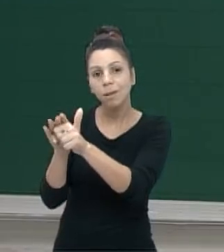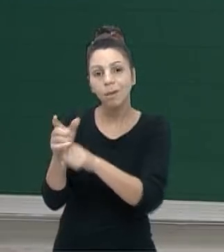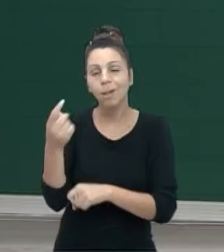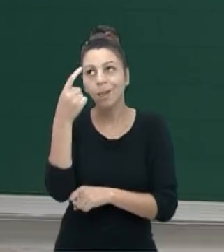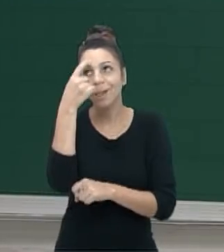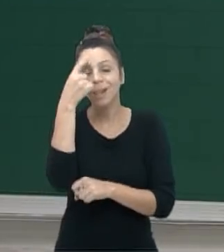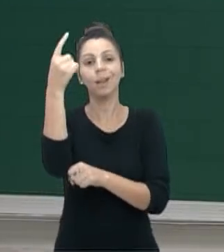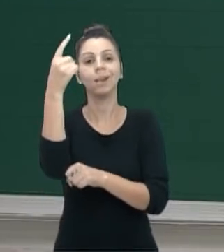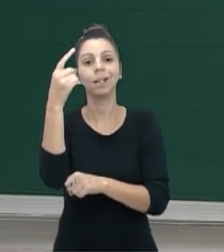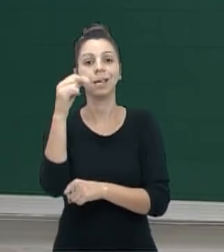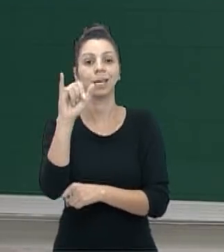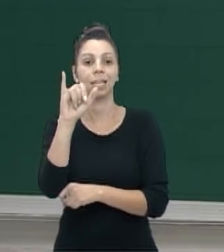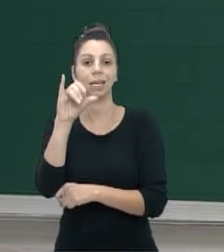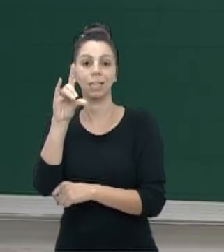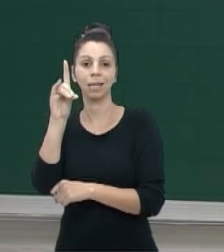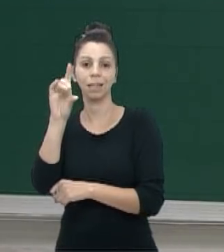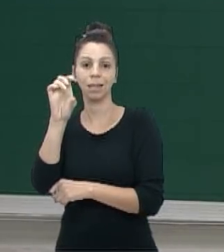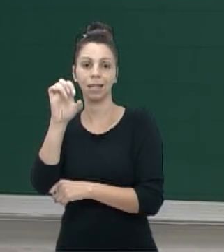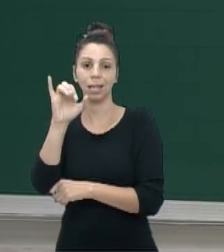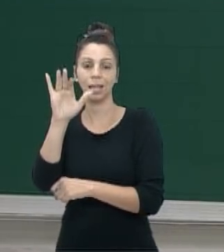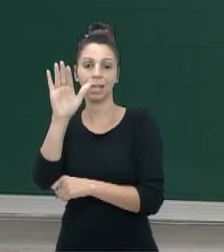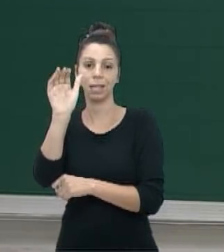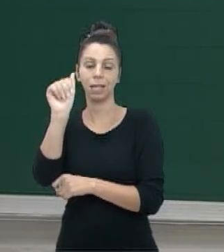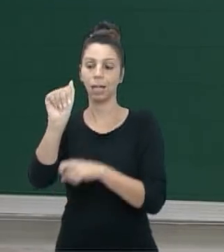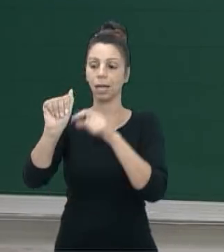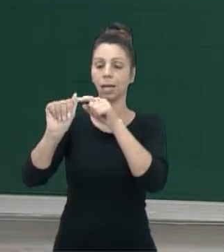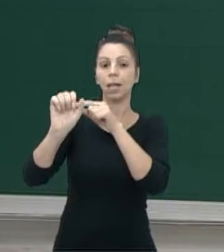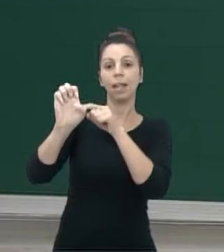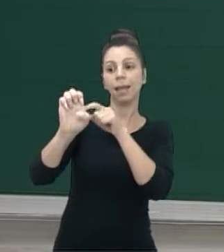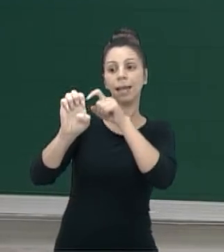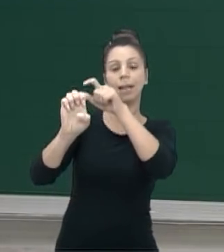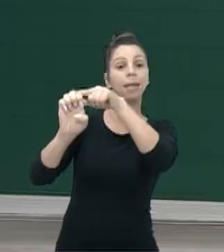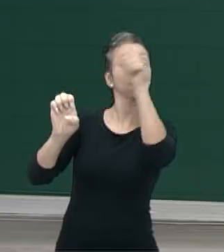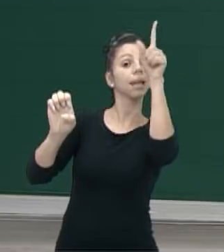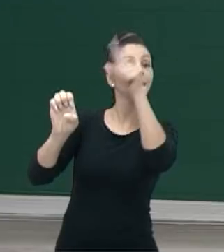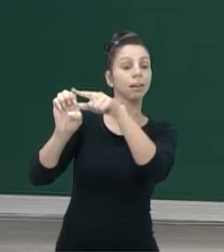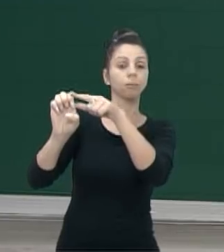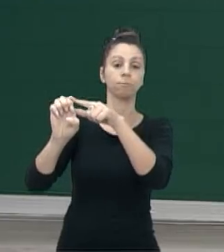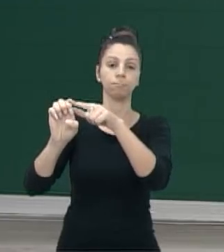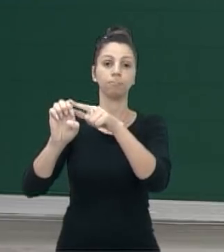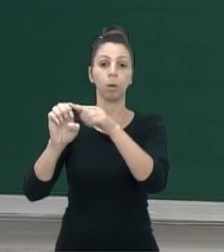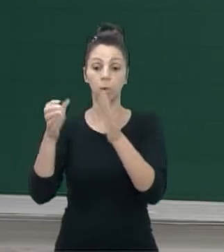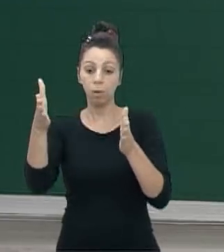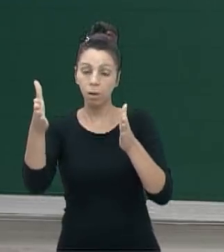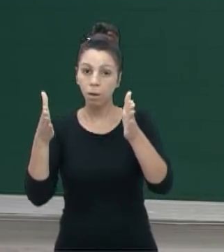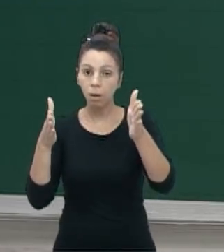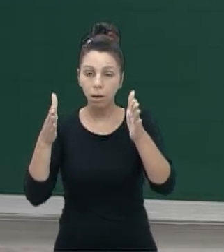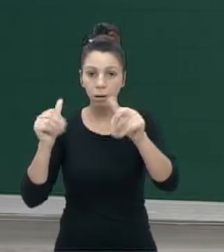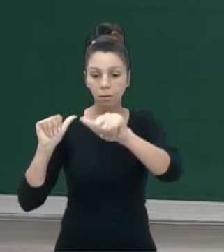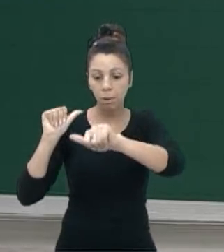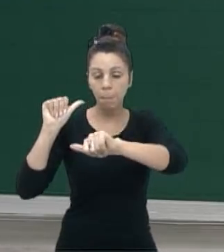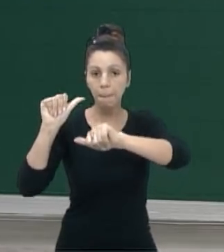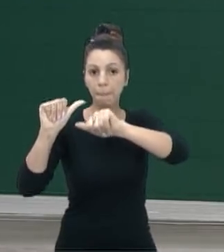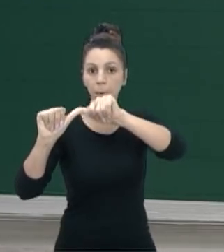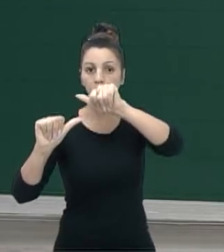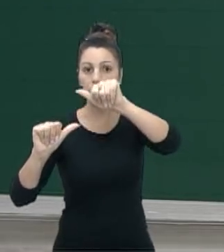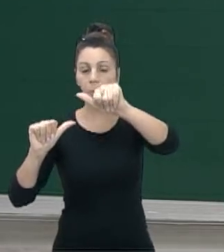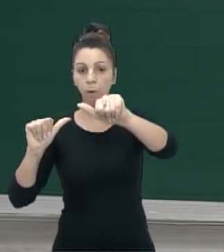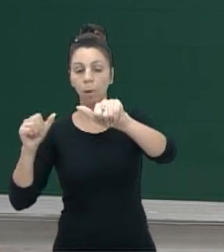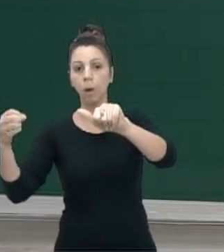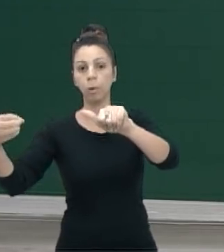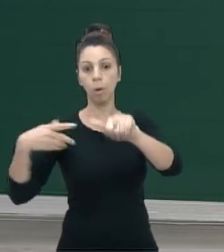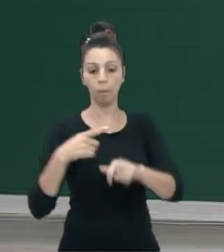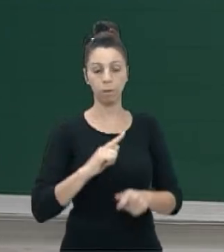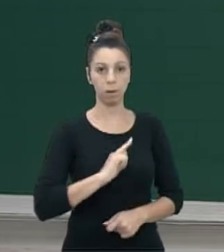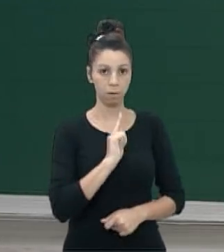ideia aparece com um acento agudo na letra E. Né? Então, nesse período, ainda estávamos em transição com relação à nova